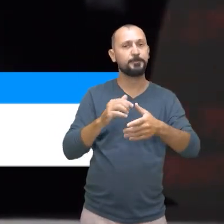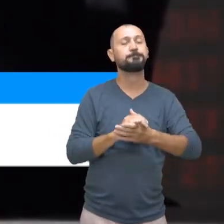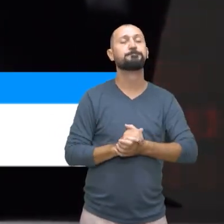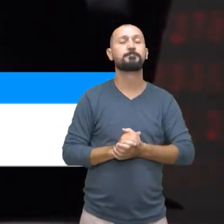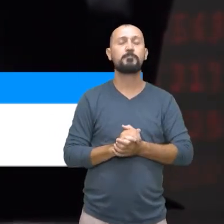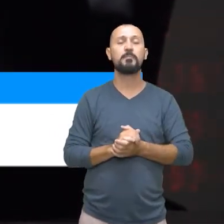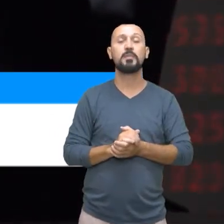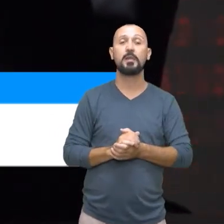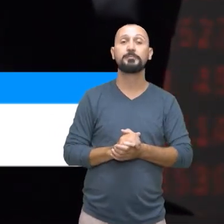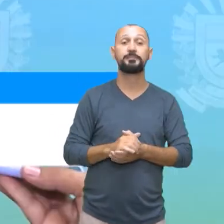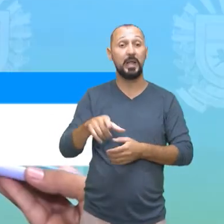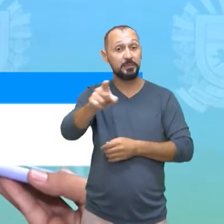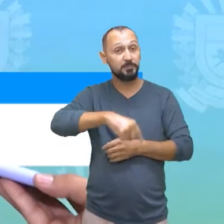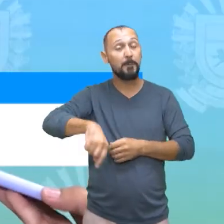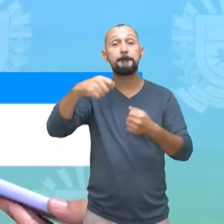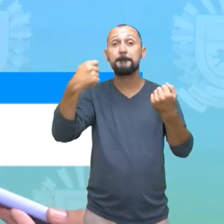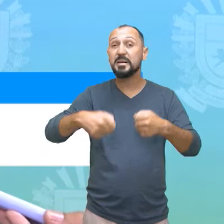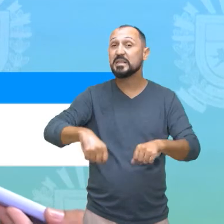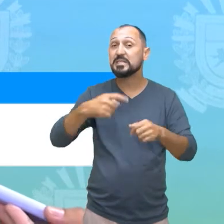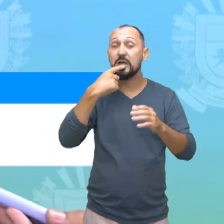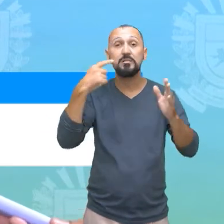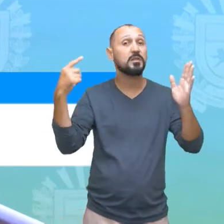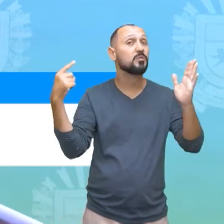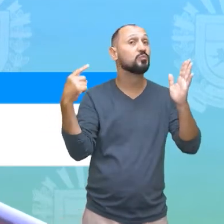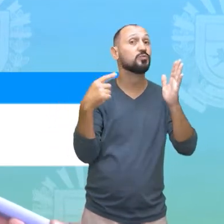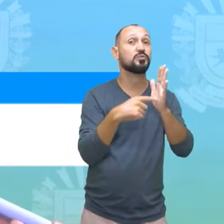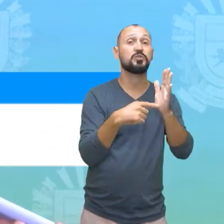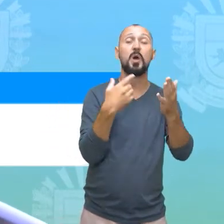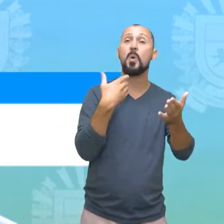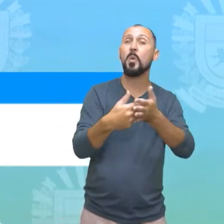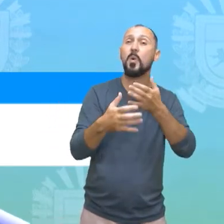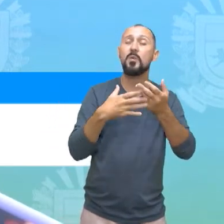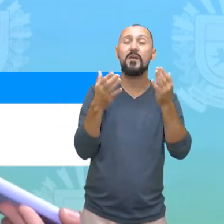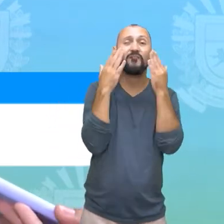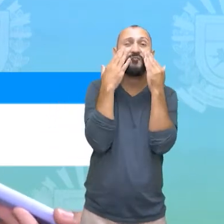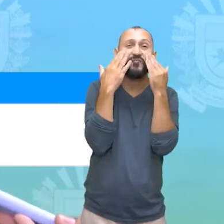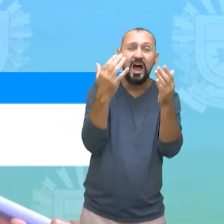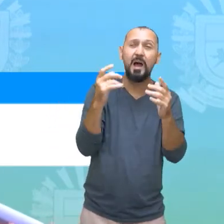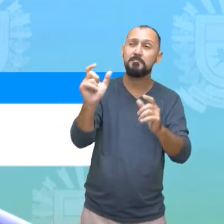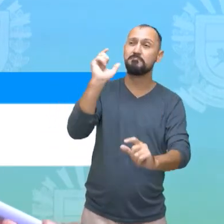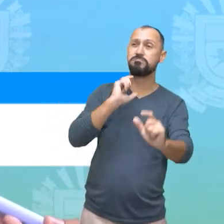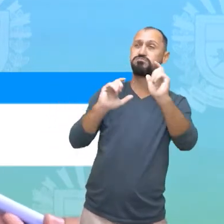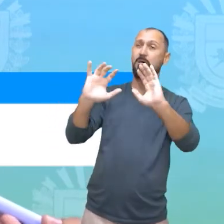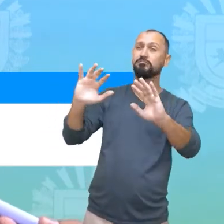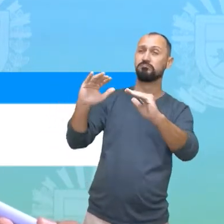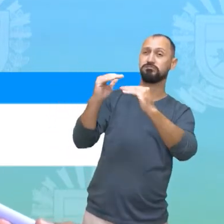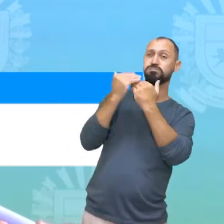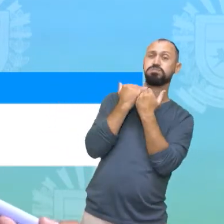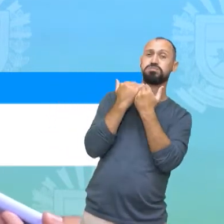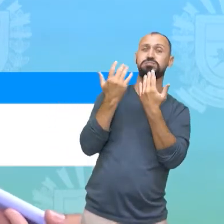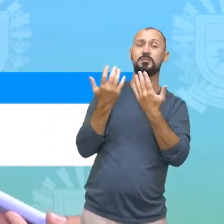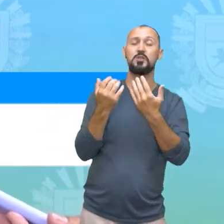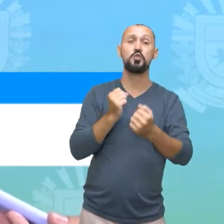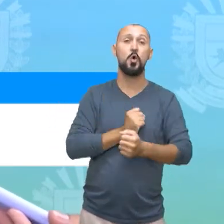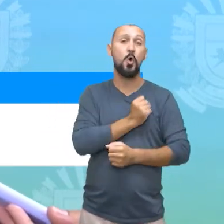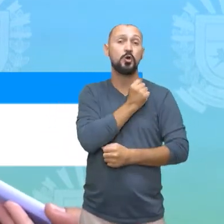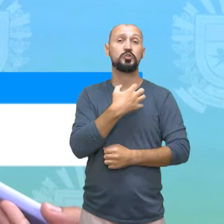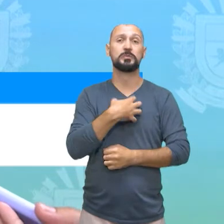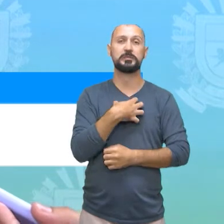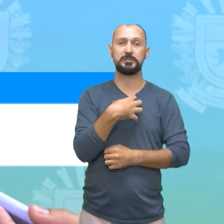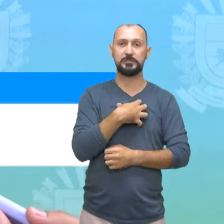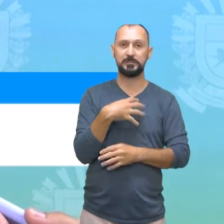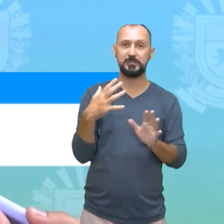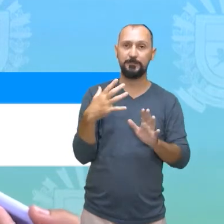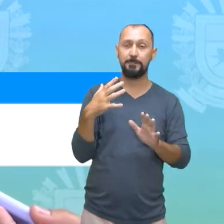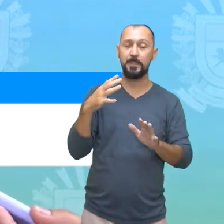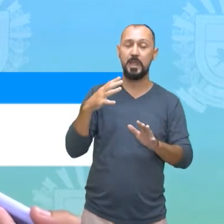tipo de assédio no trabalho. As pessoas devem denunciar todo tipo de constrangimento, de ataques, de